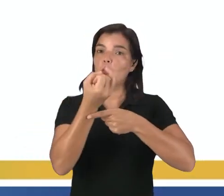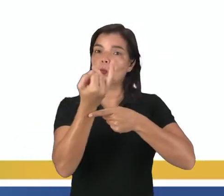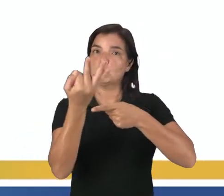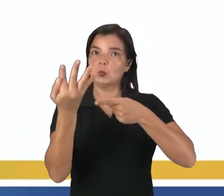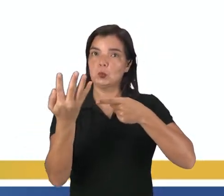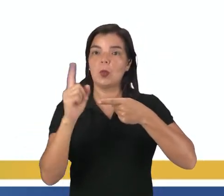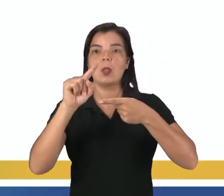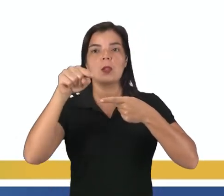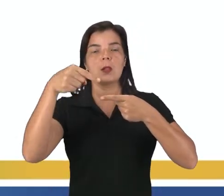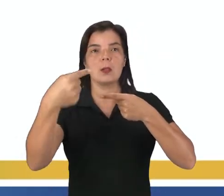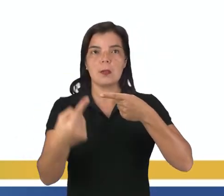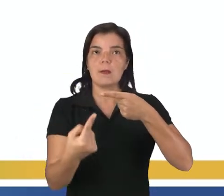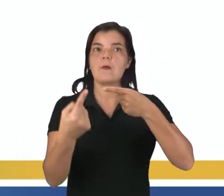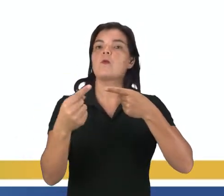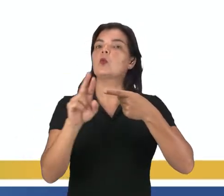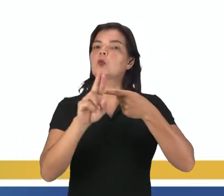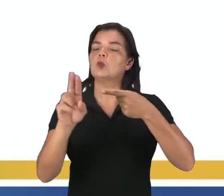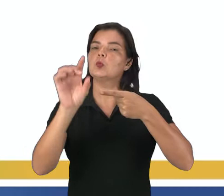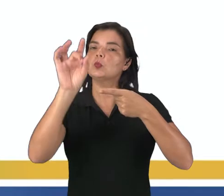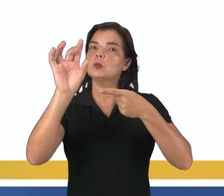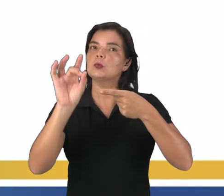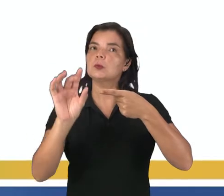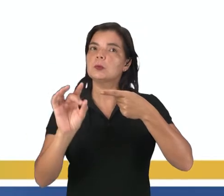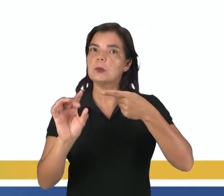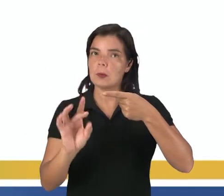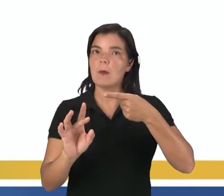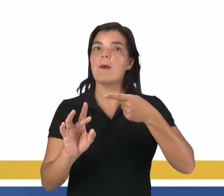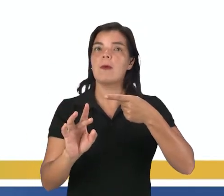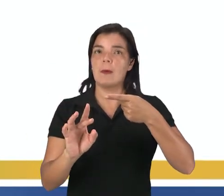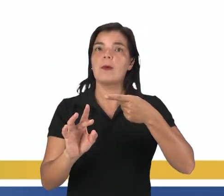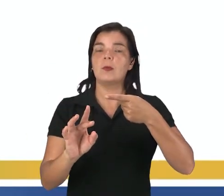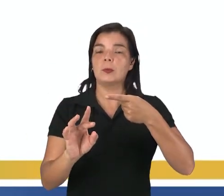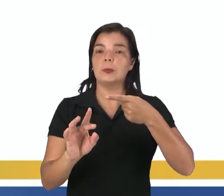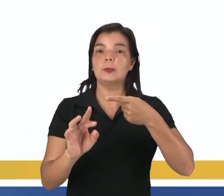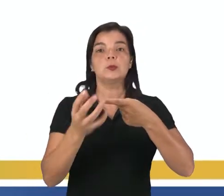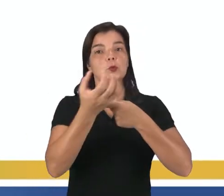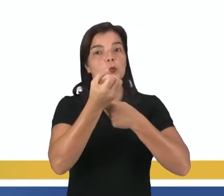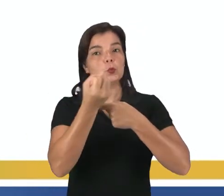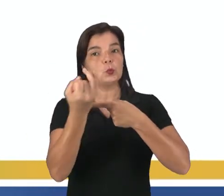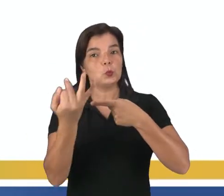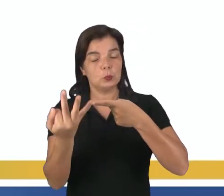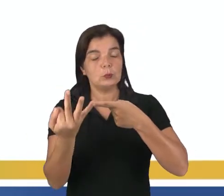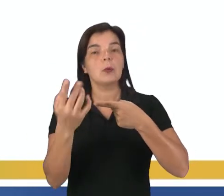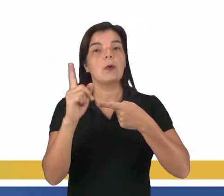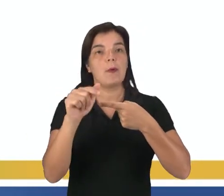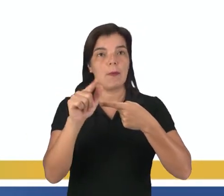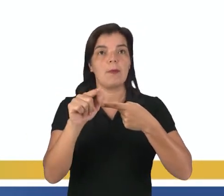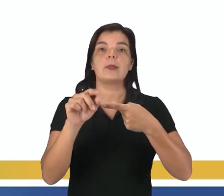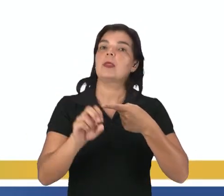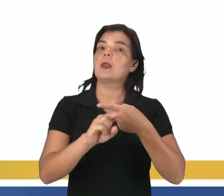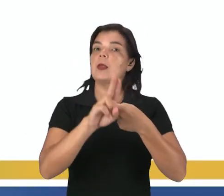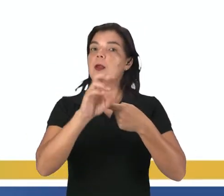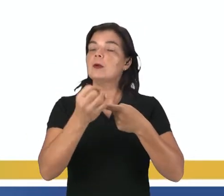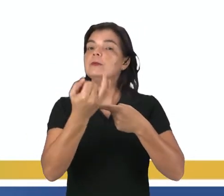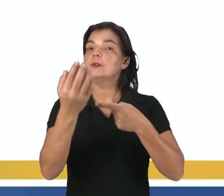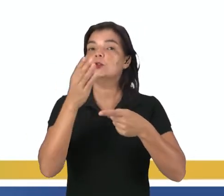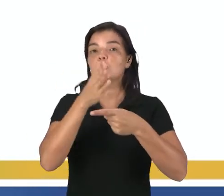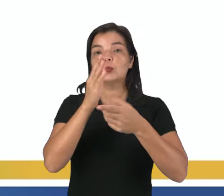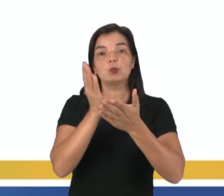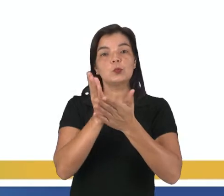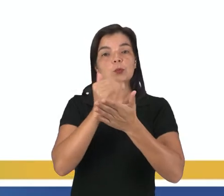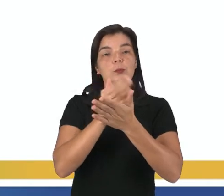em seguida, o nome de cada parte que indica o número de partes em que a unidade foi